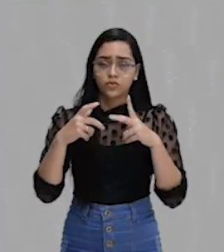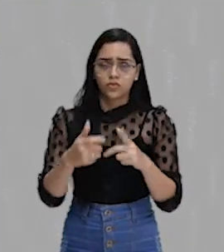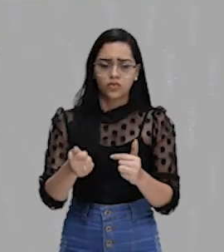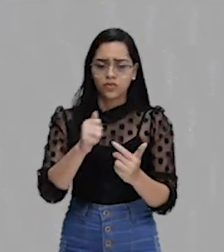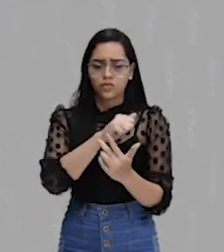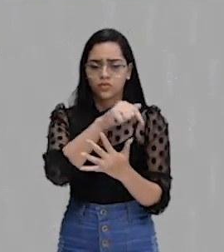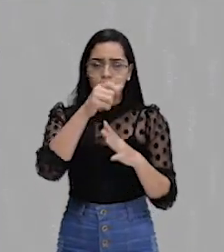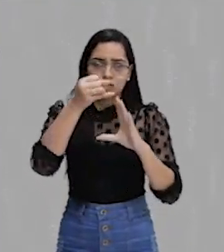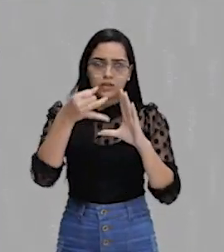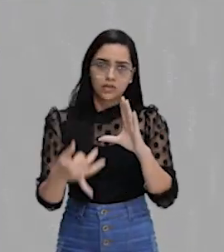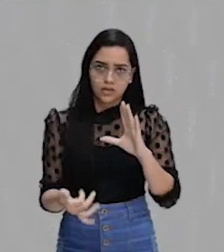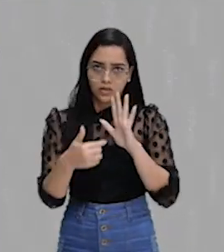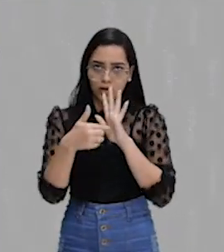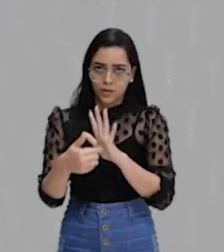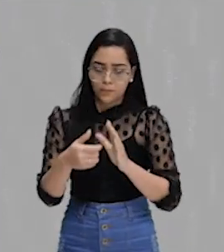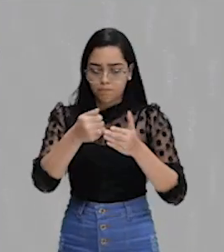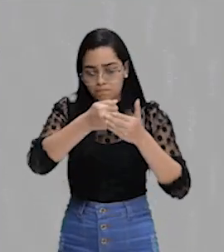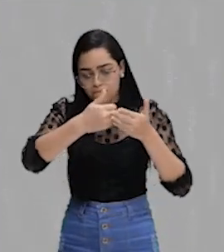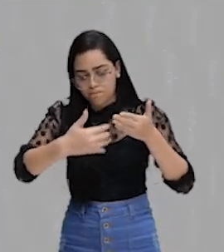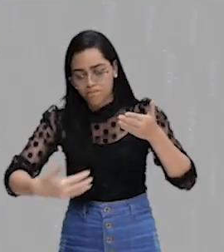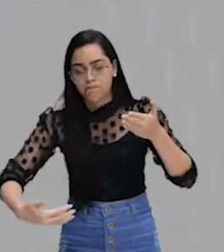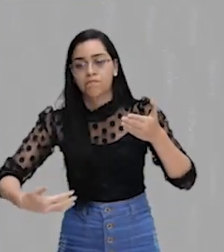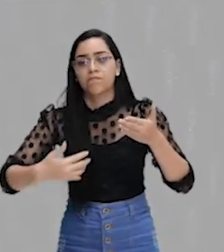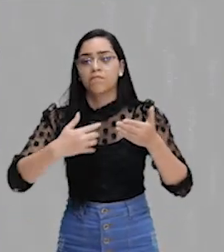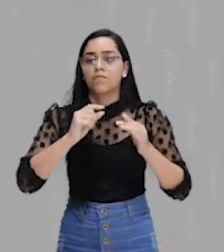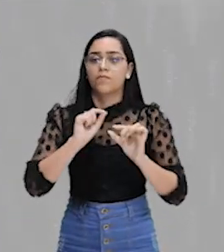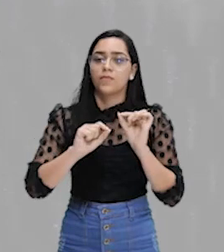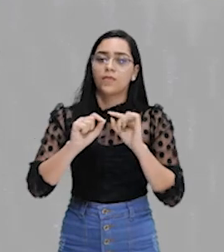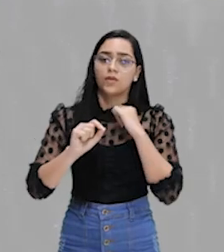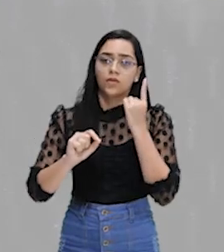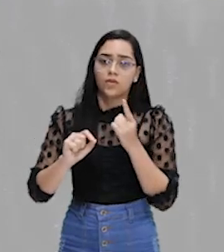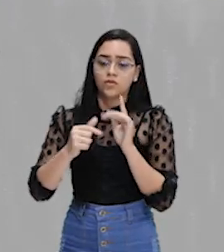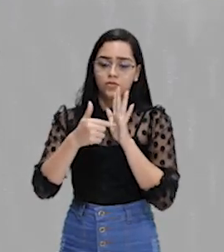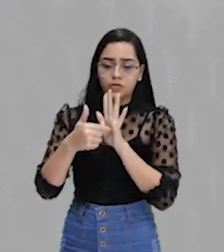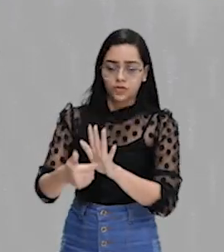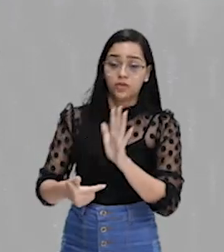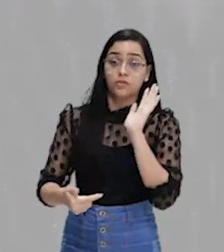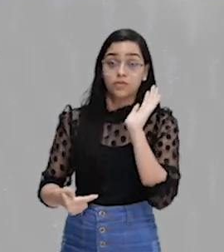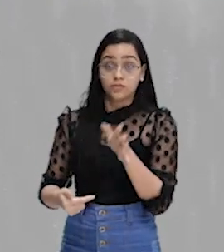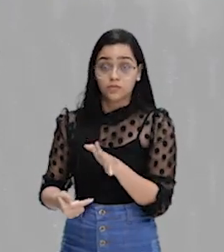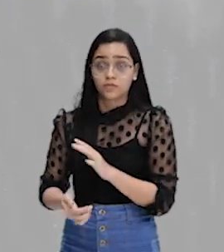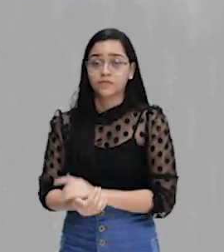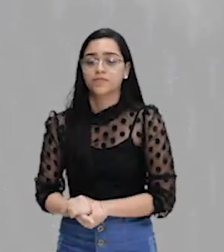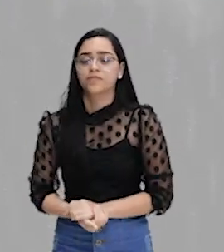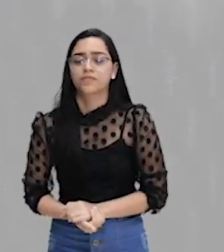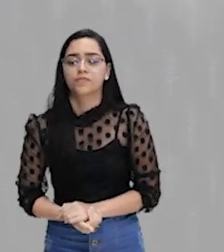individualismo. Então, observe que o Renascimento cultural, como nós advogamos ainda há pouco, o